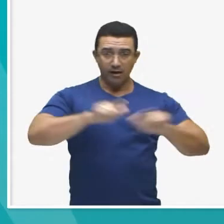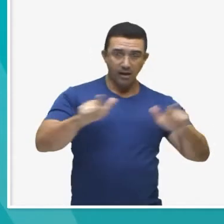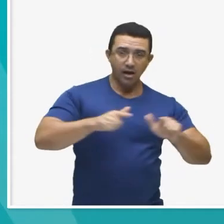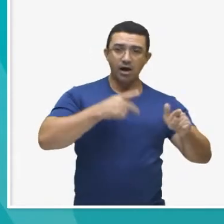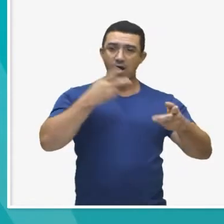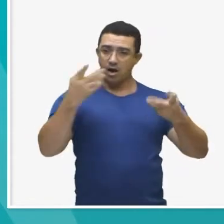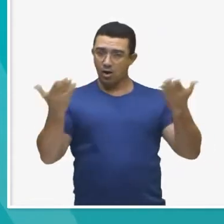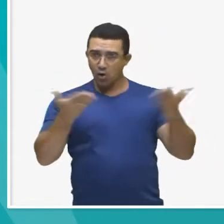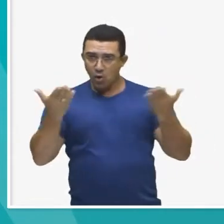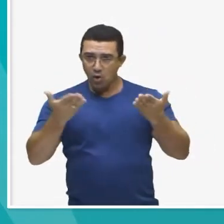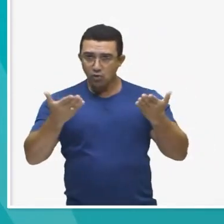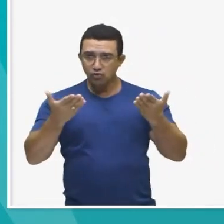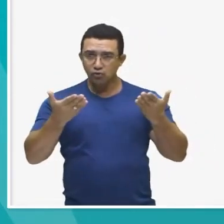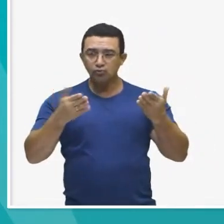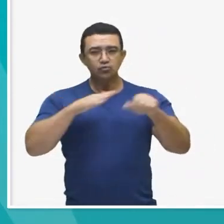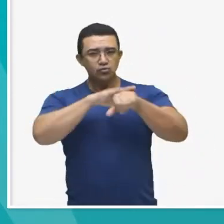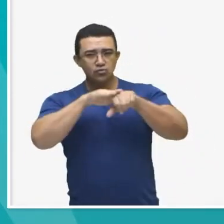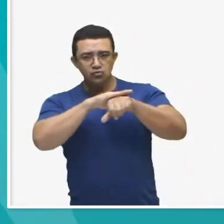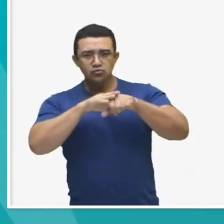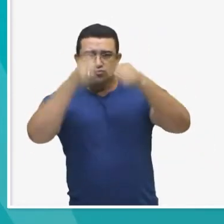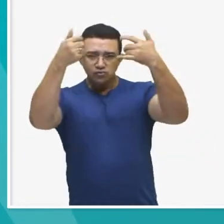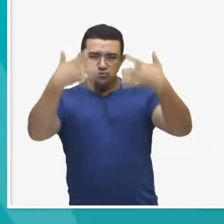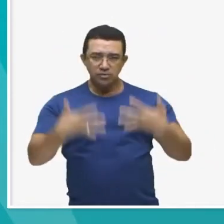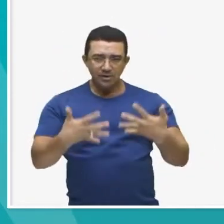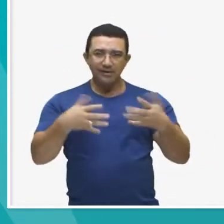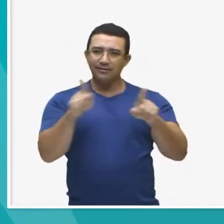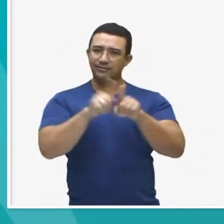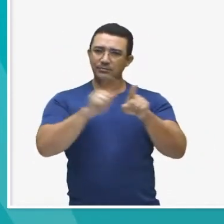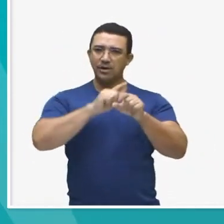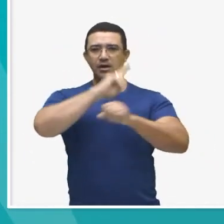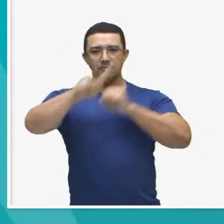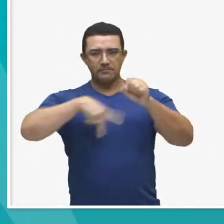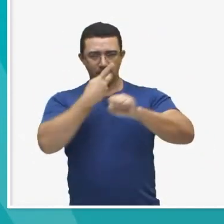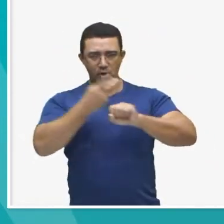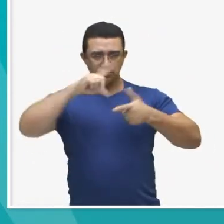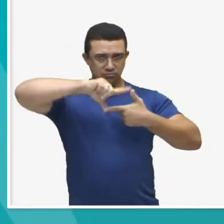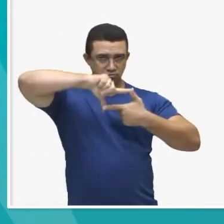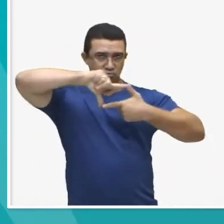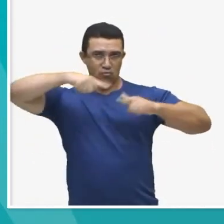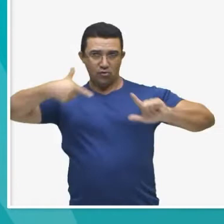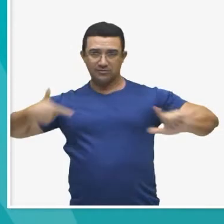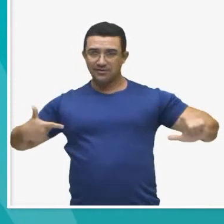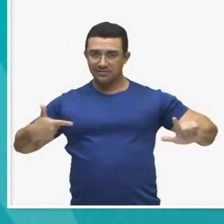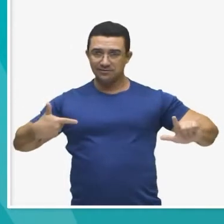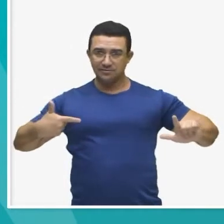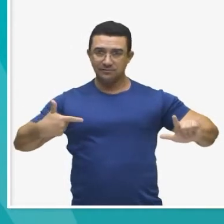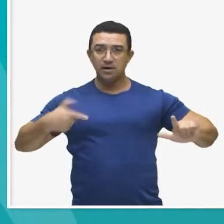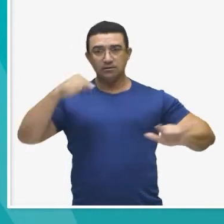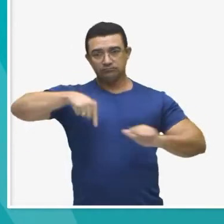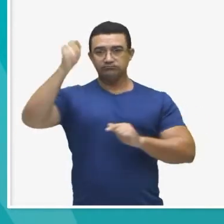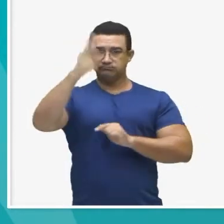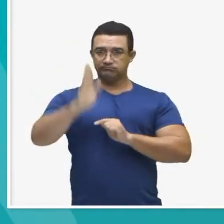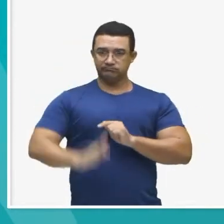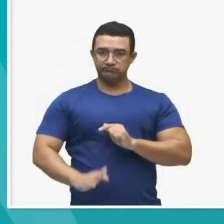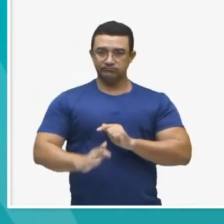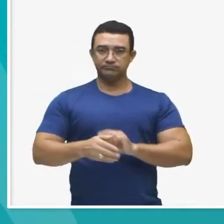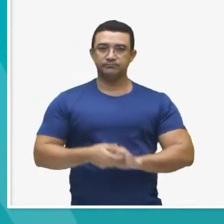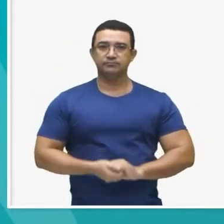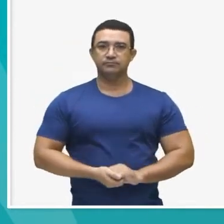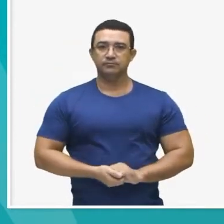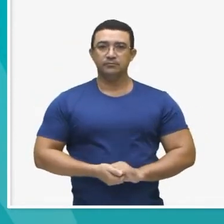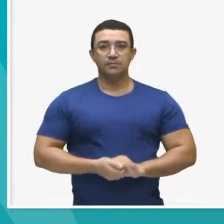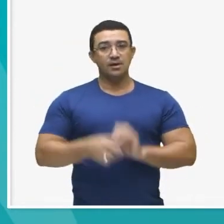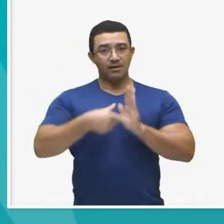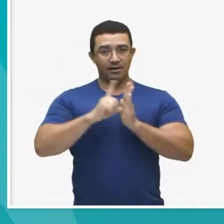para pintarmos esse quadro do pós-modernismo ou terceira fase, né, modernismo aqui no Brasil, ok? Antes